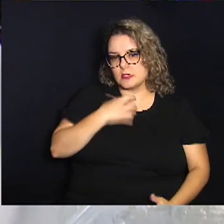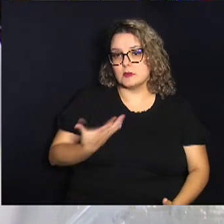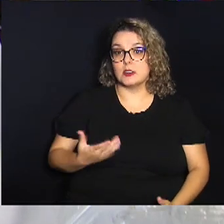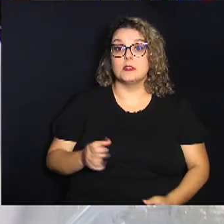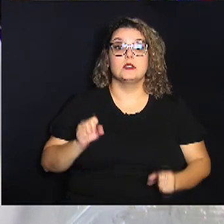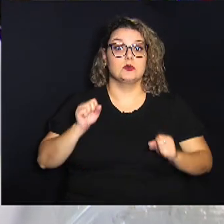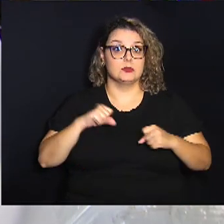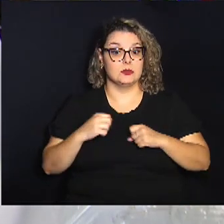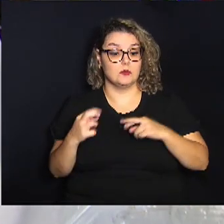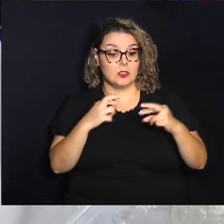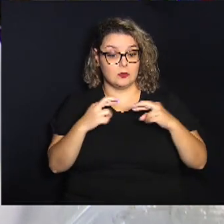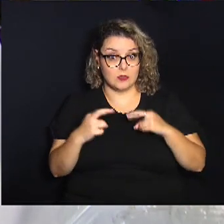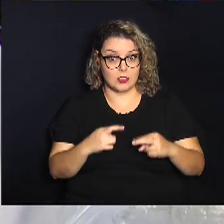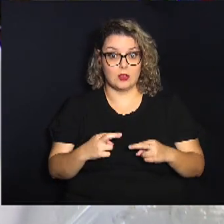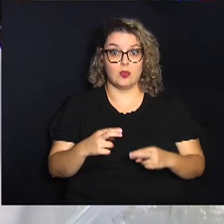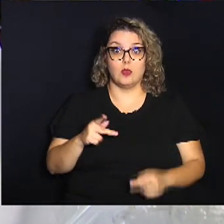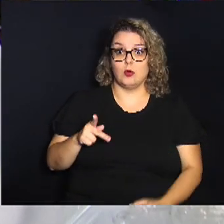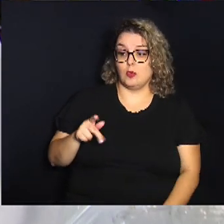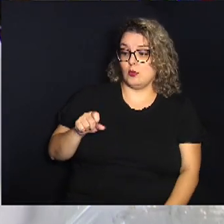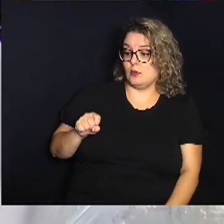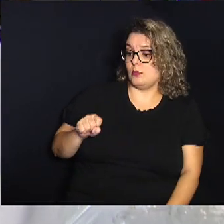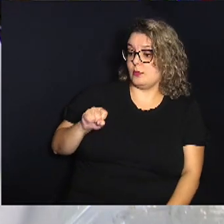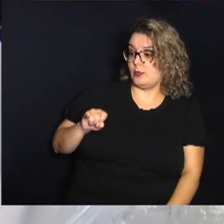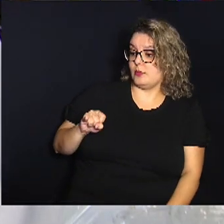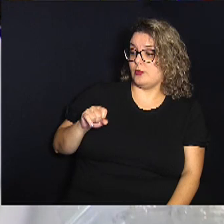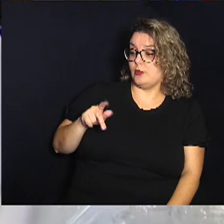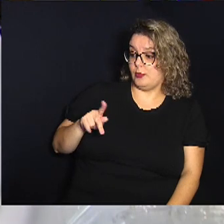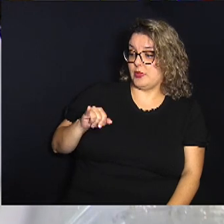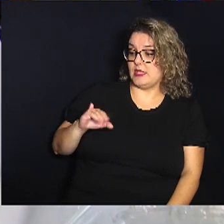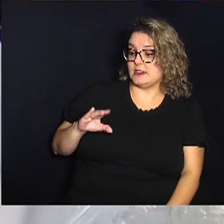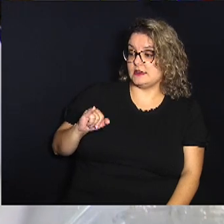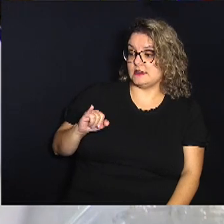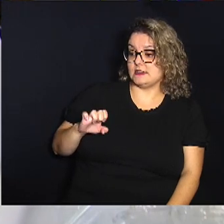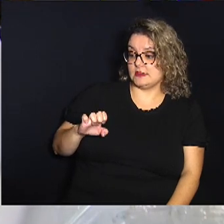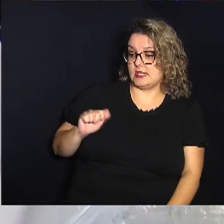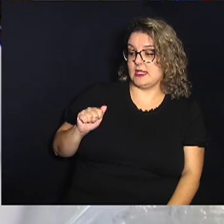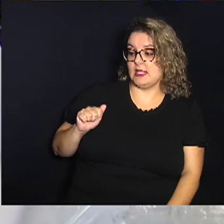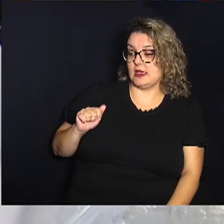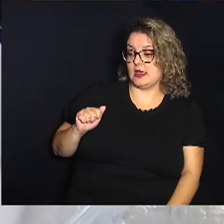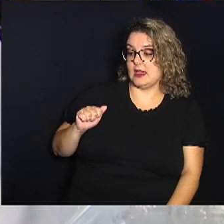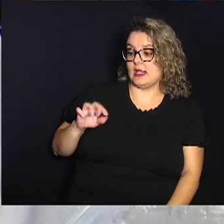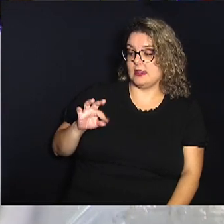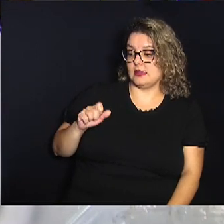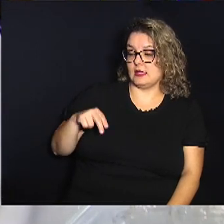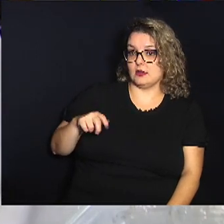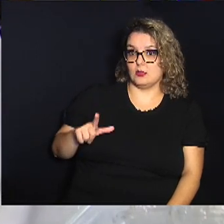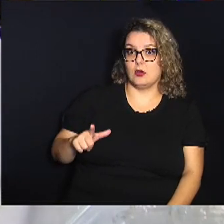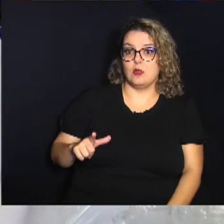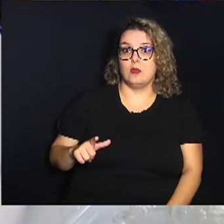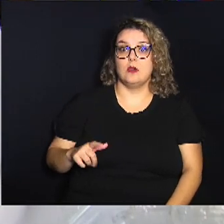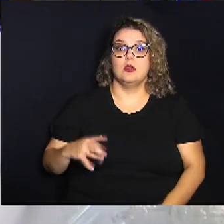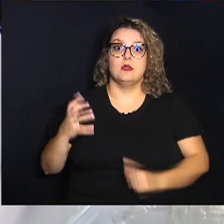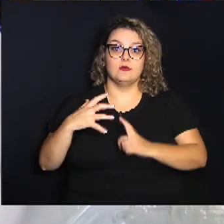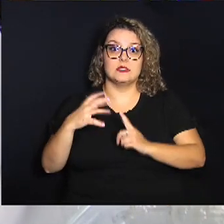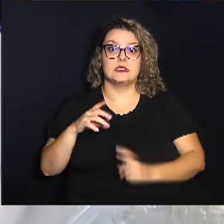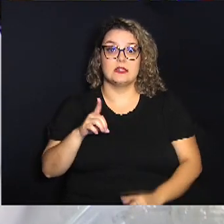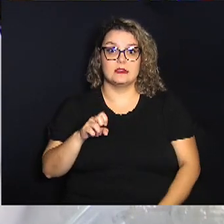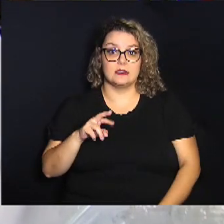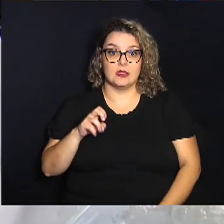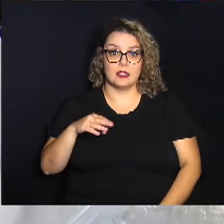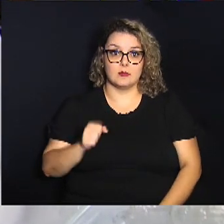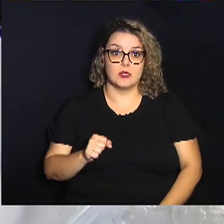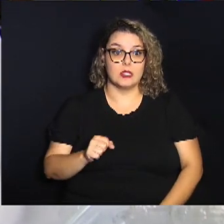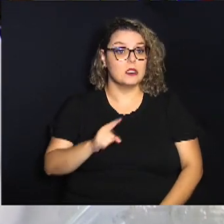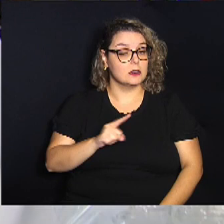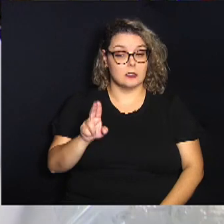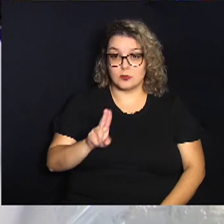a ver que o Piseatanol consegue atingir a nossa derme. A gente utilizou de modelos sintéticos, sem testes em animais. E a